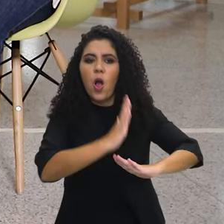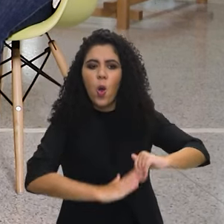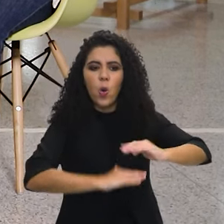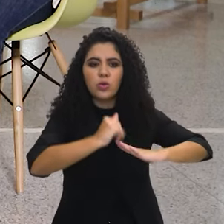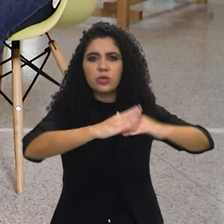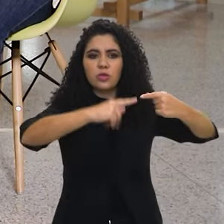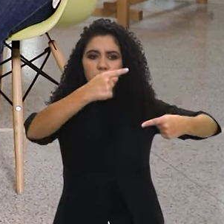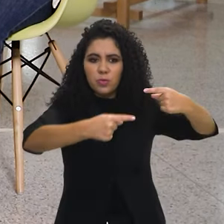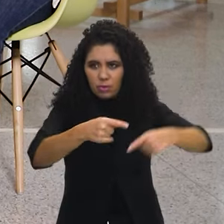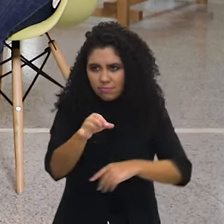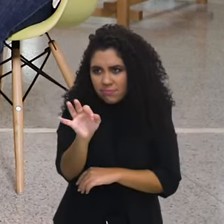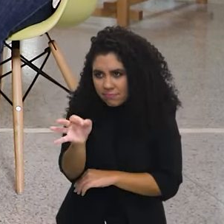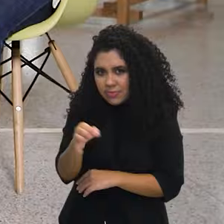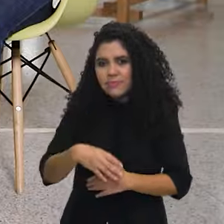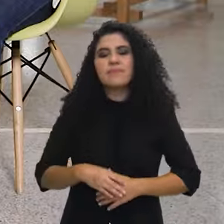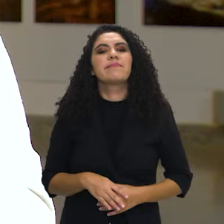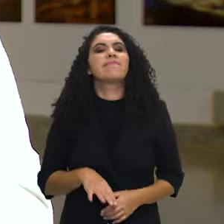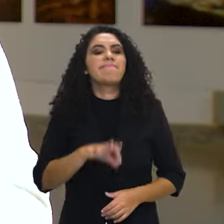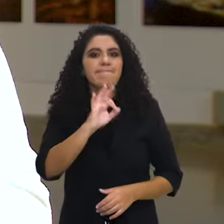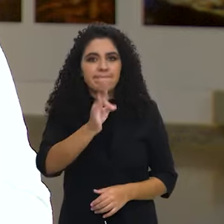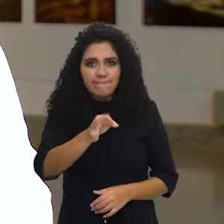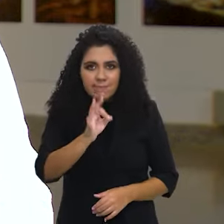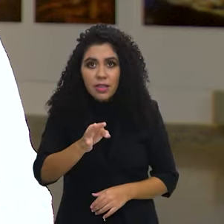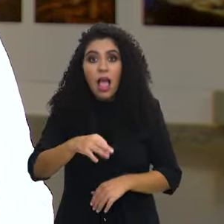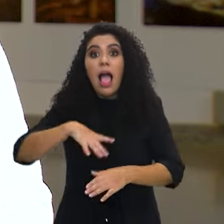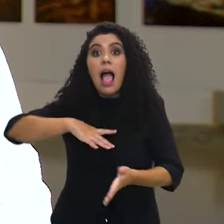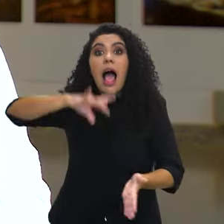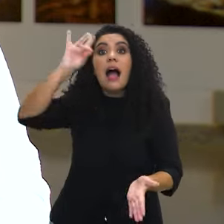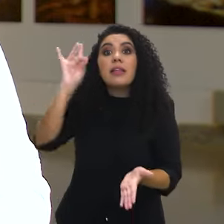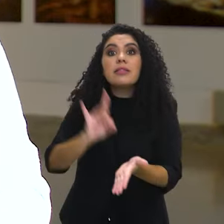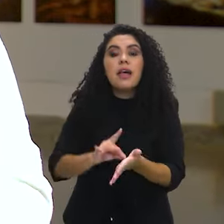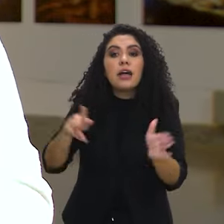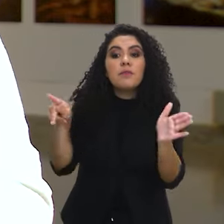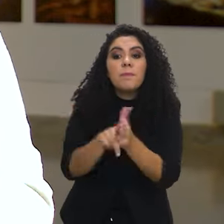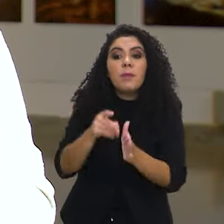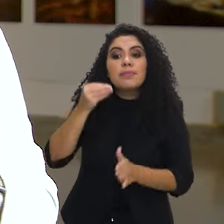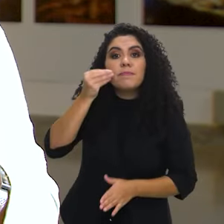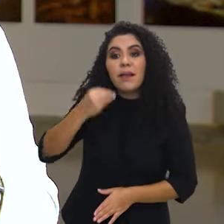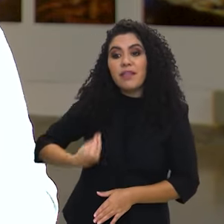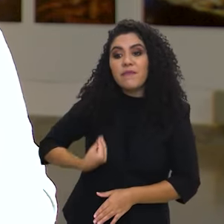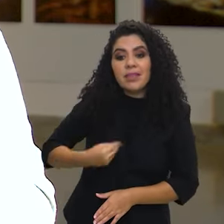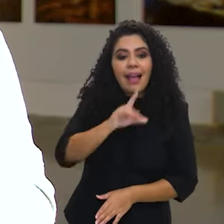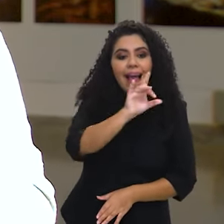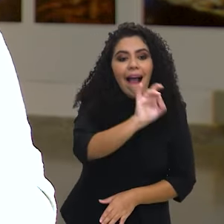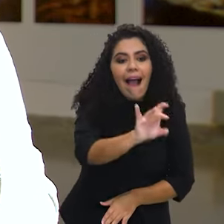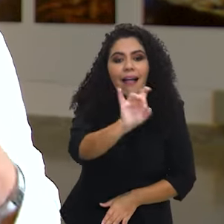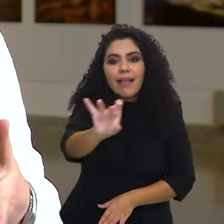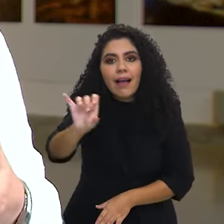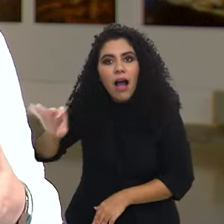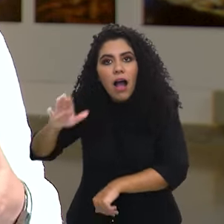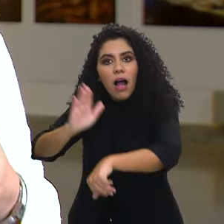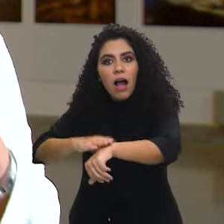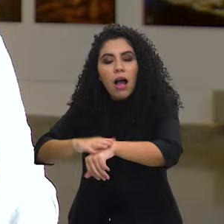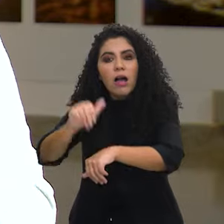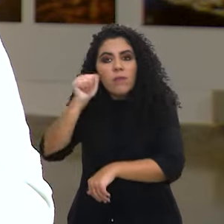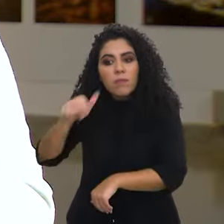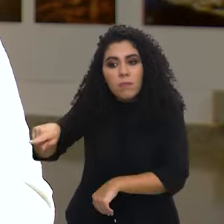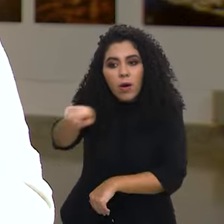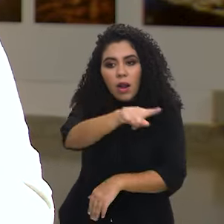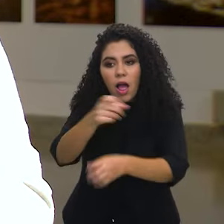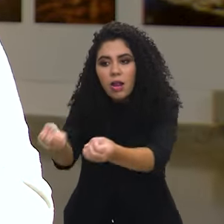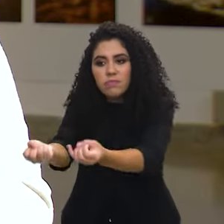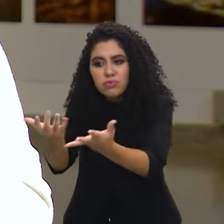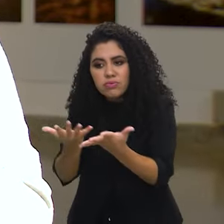né exatamente elas vê a partir da realidade delas né então Eh elas trazem elas